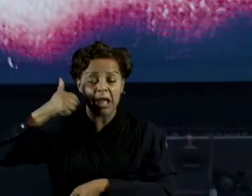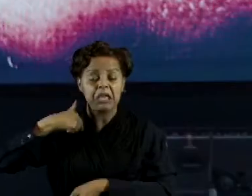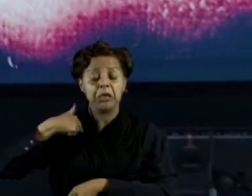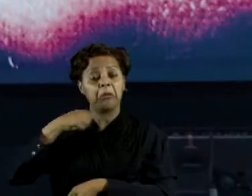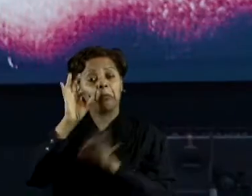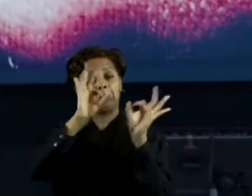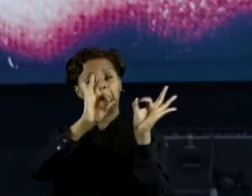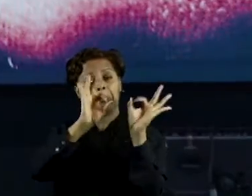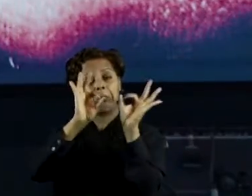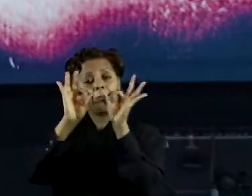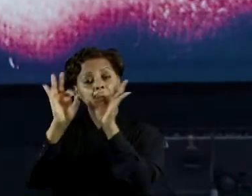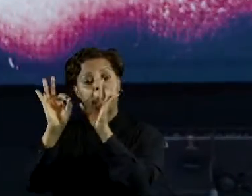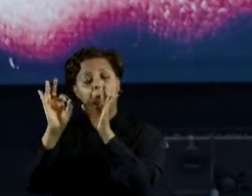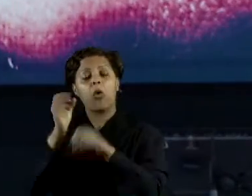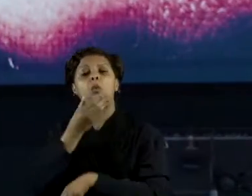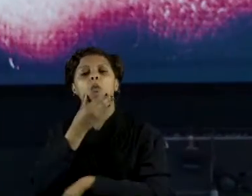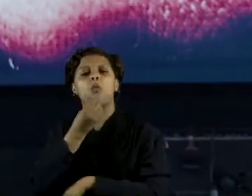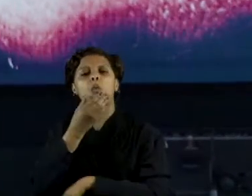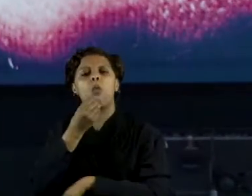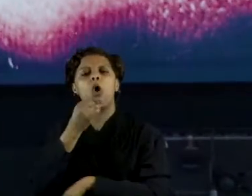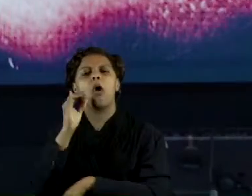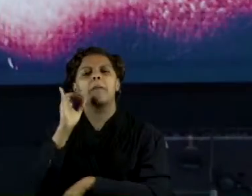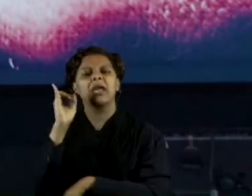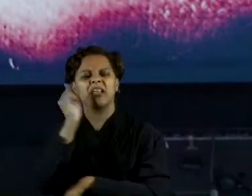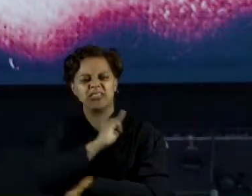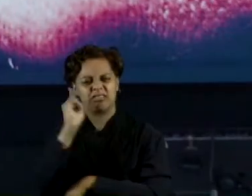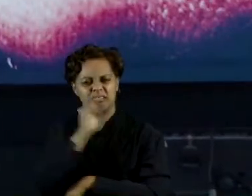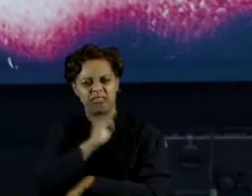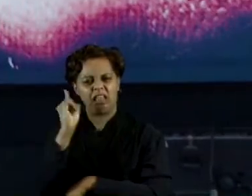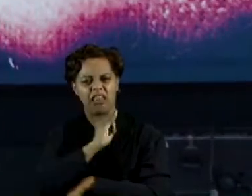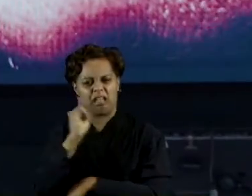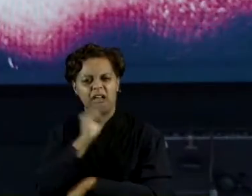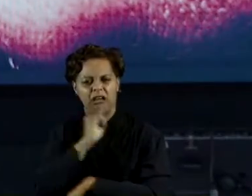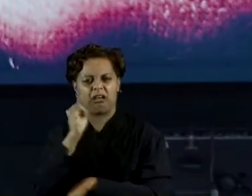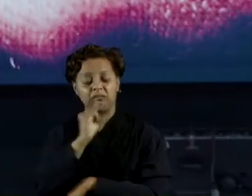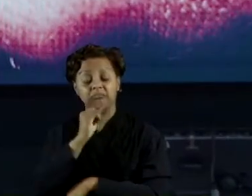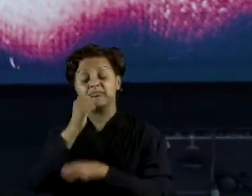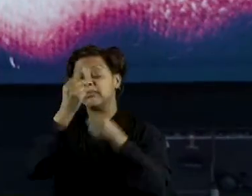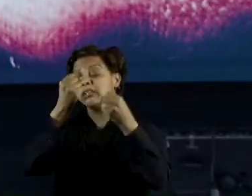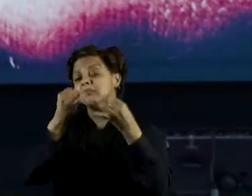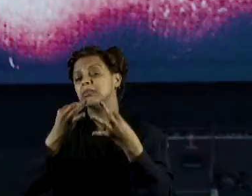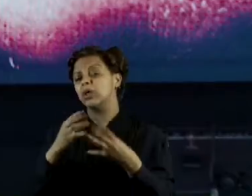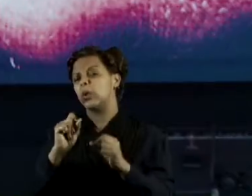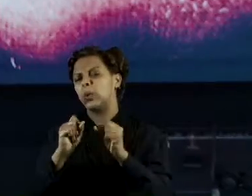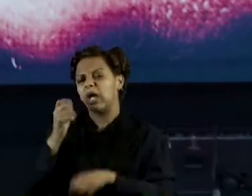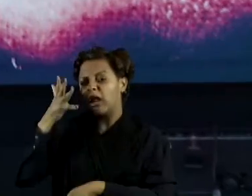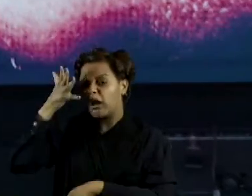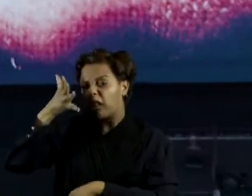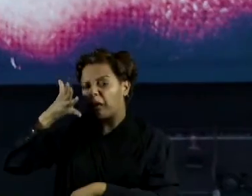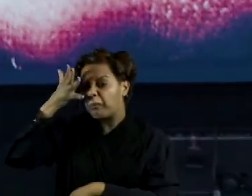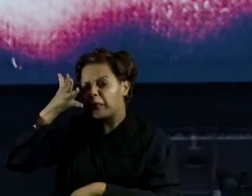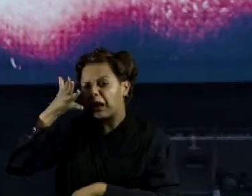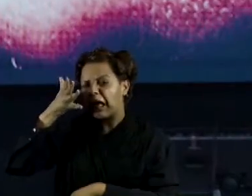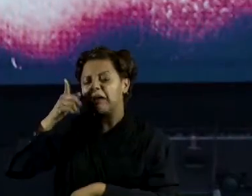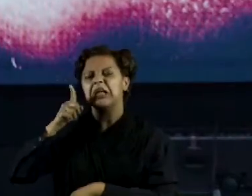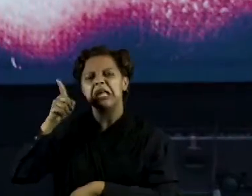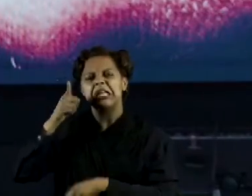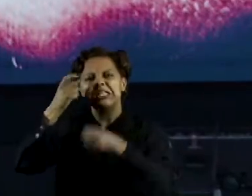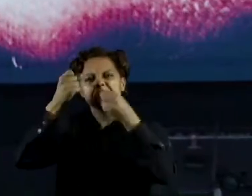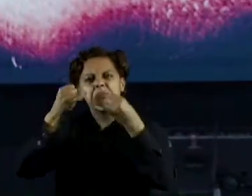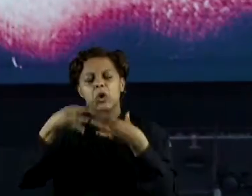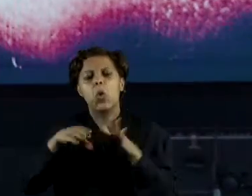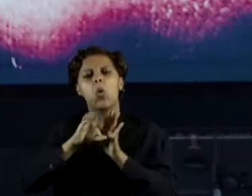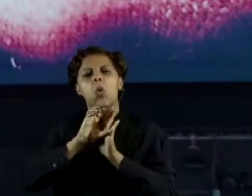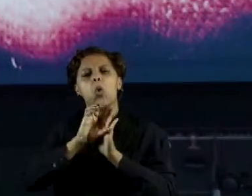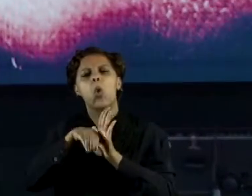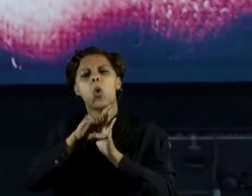um italiano, inclusive falando em italiano, mas ele citou um conceito japonês que eu acho muito